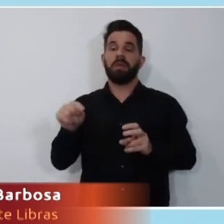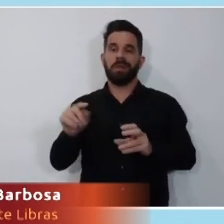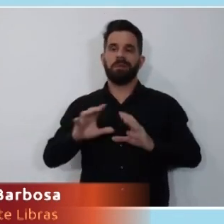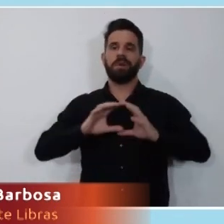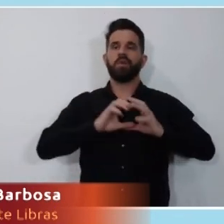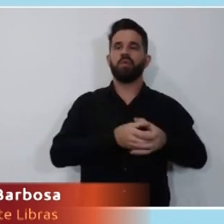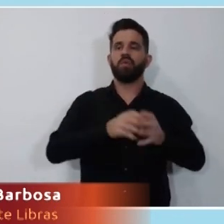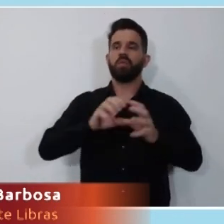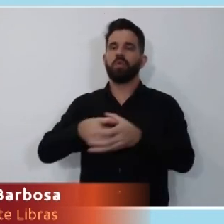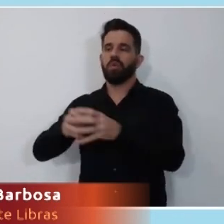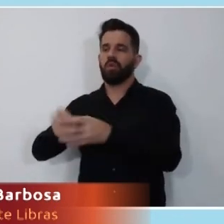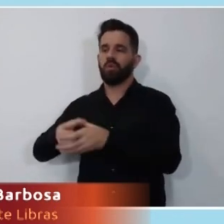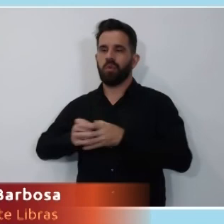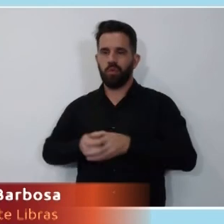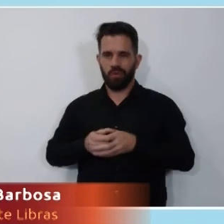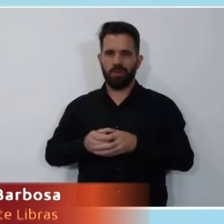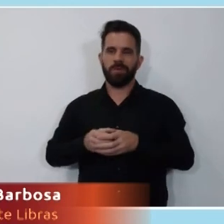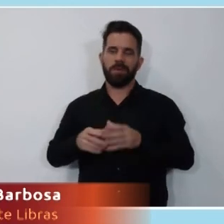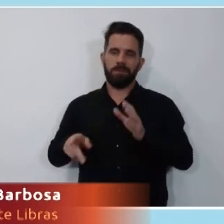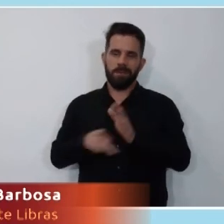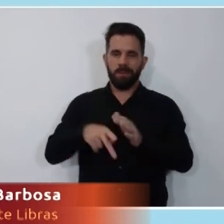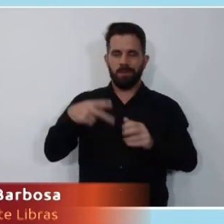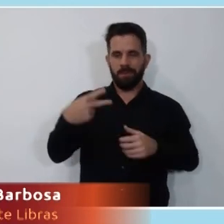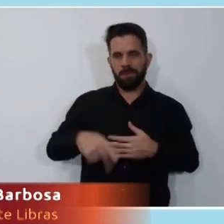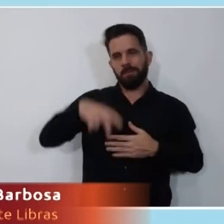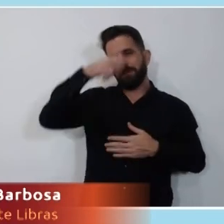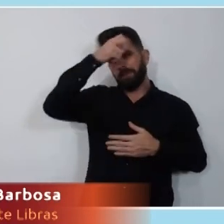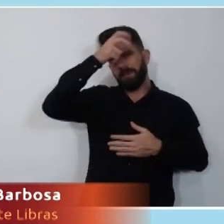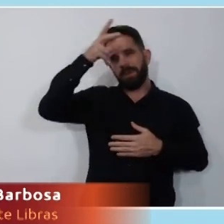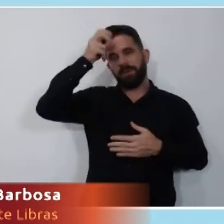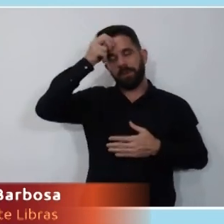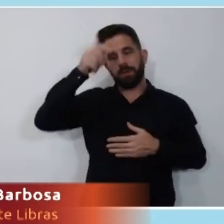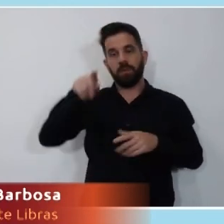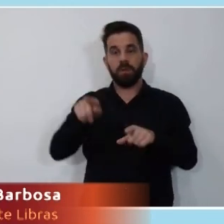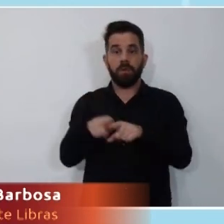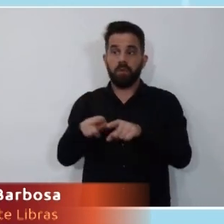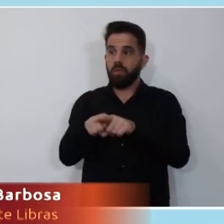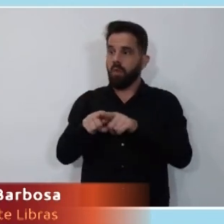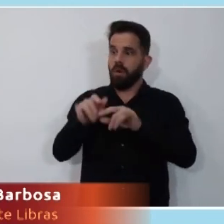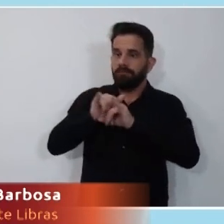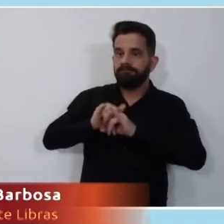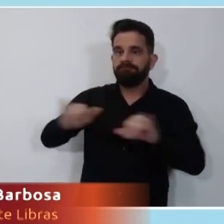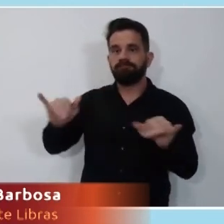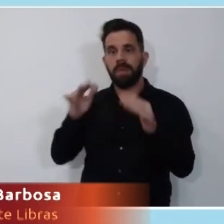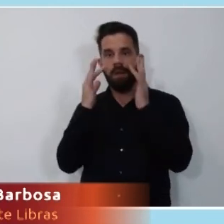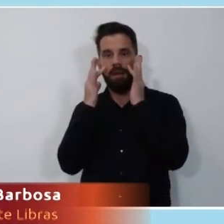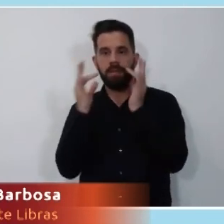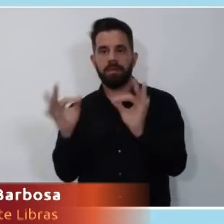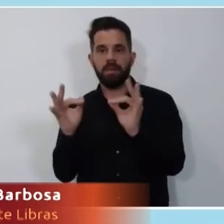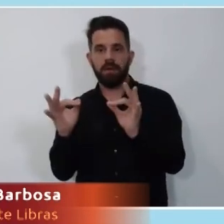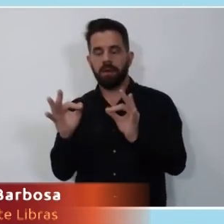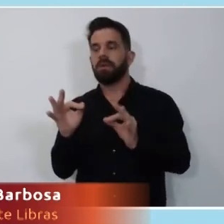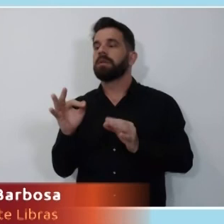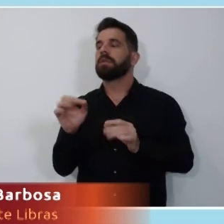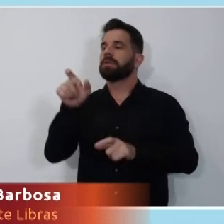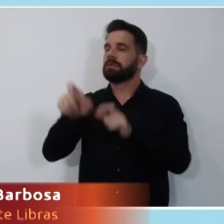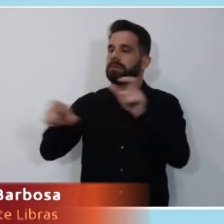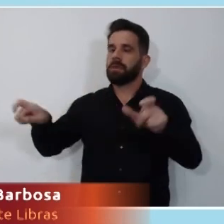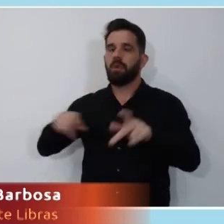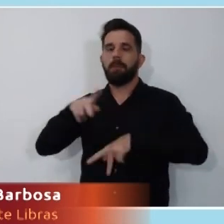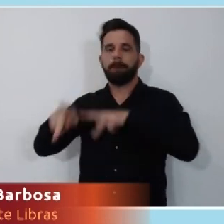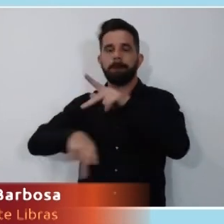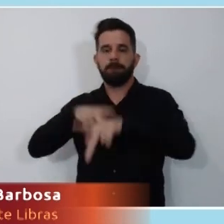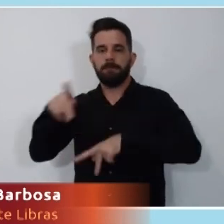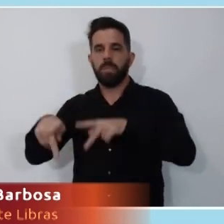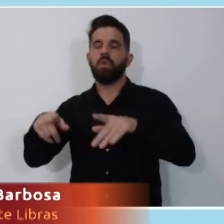Existem agora formas que talvez a gente consiga chamar mais atenção, consigamos engajar mais a população e sentir que a